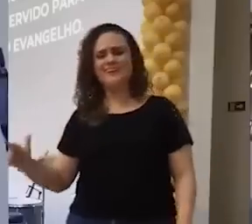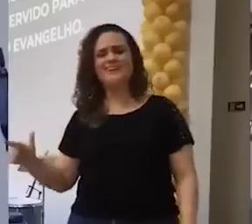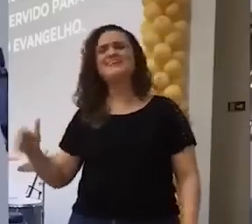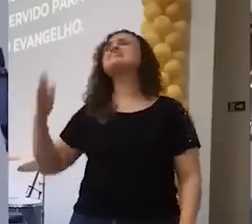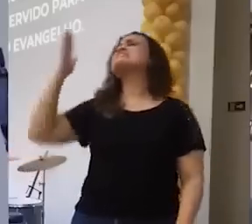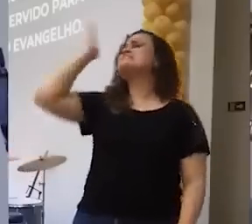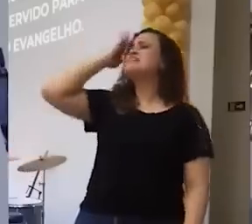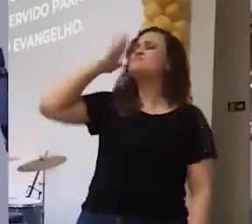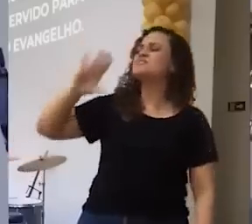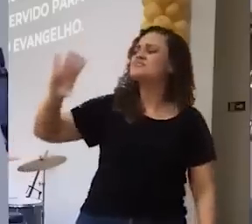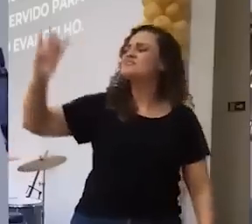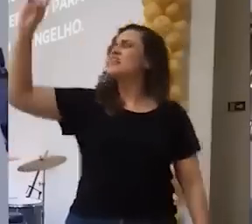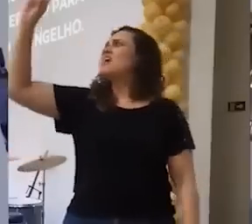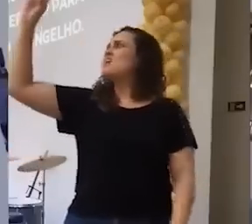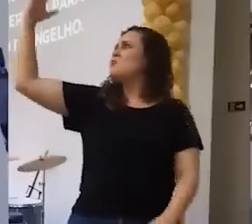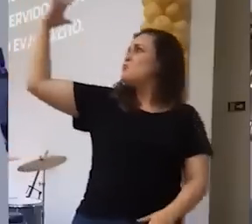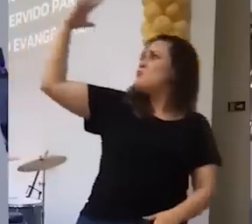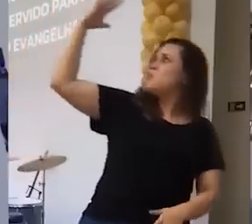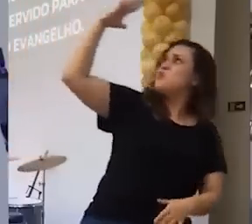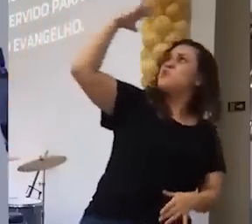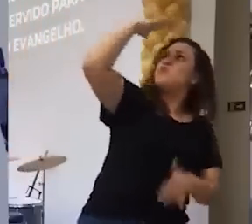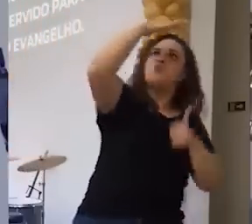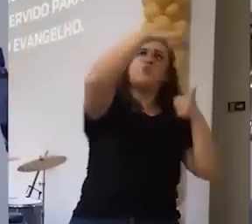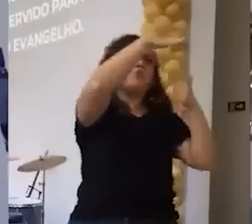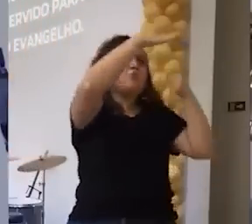seu destino.